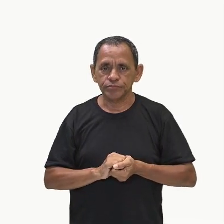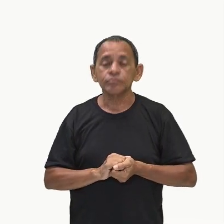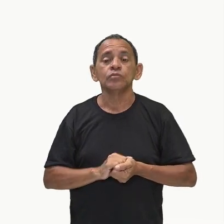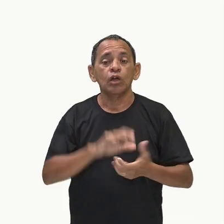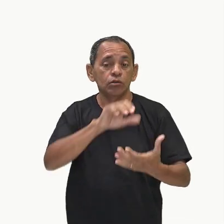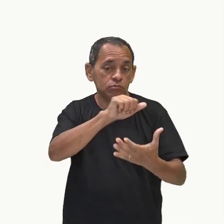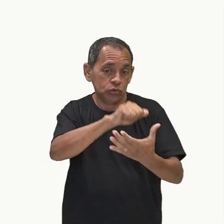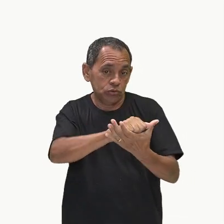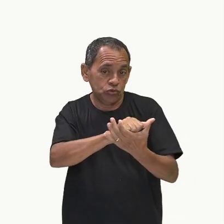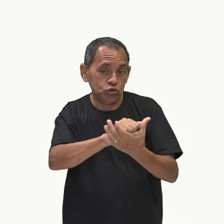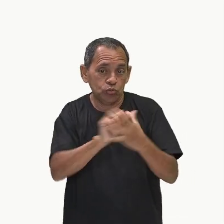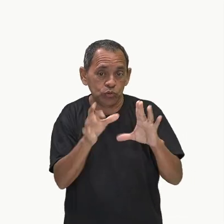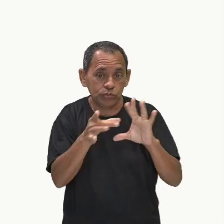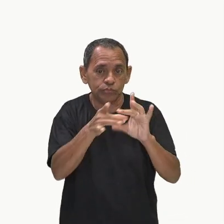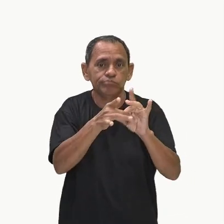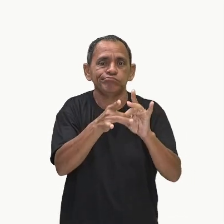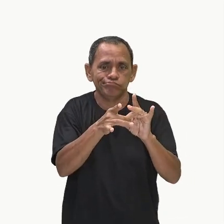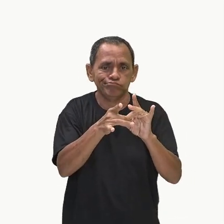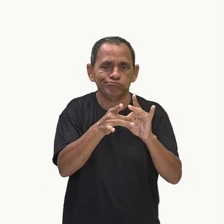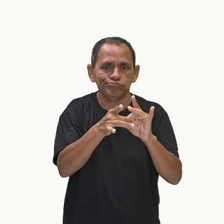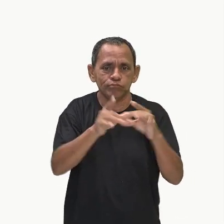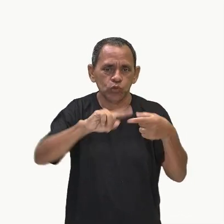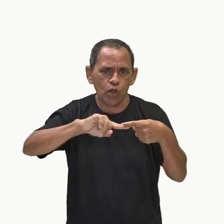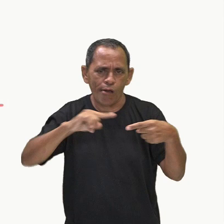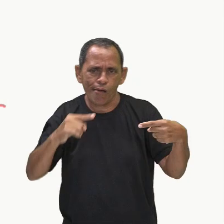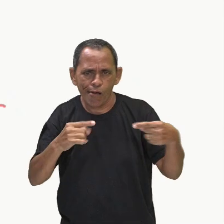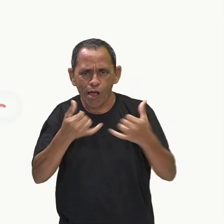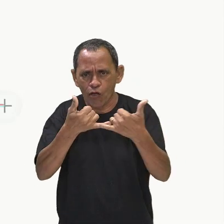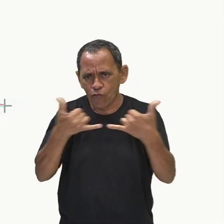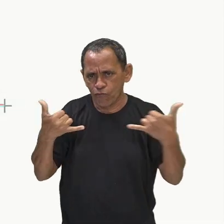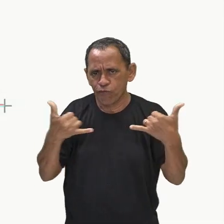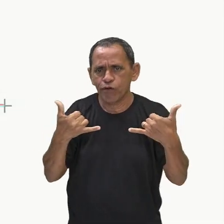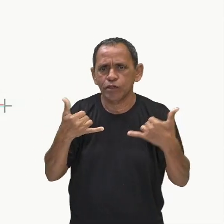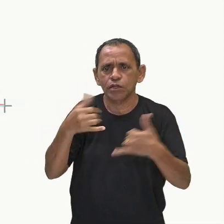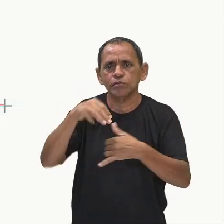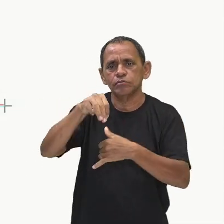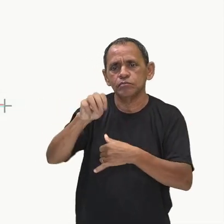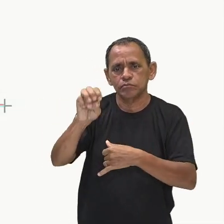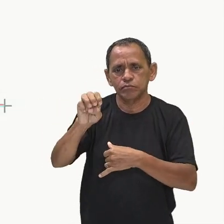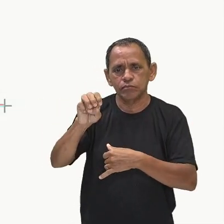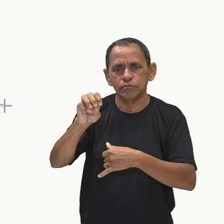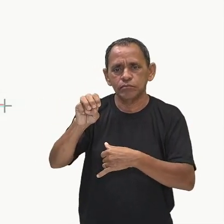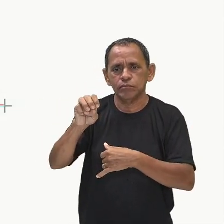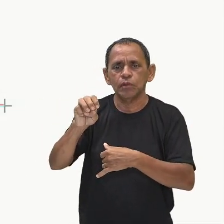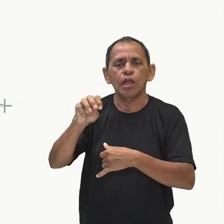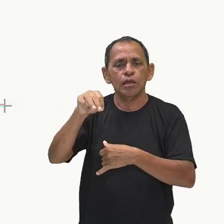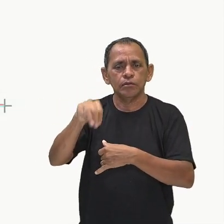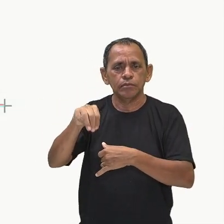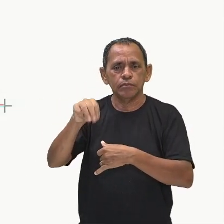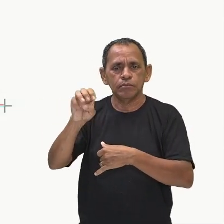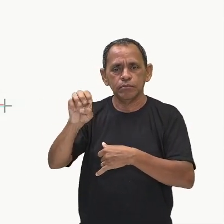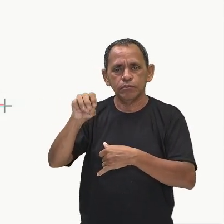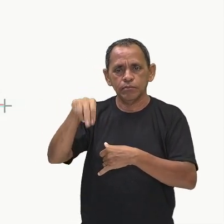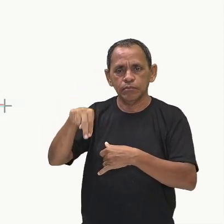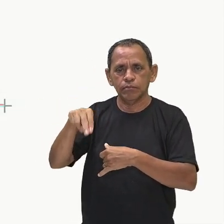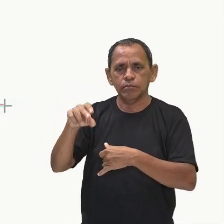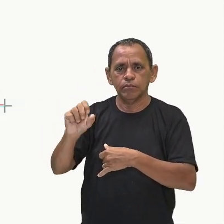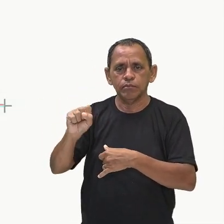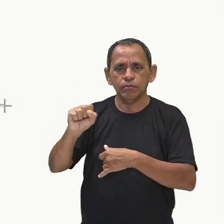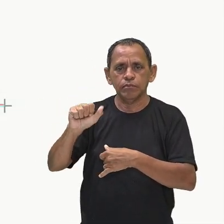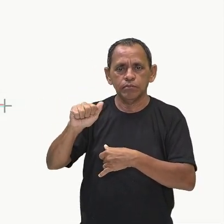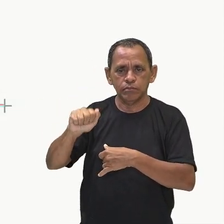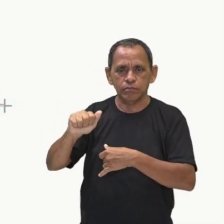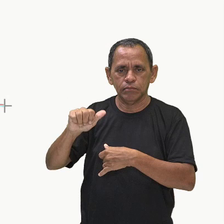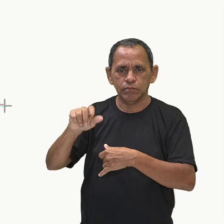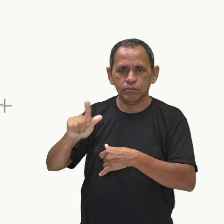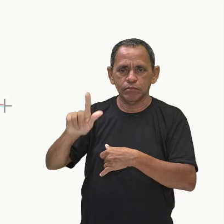ao RNA mensageiro, que é essa fitinha aqui, que já foi recém-formada através do outro processo, o processo anterior,